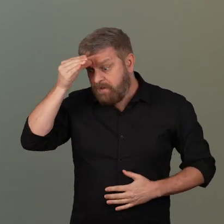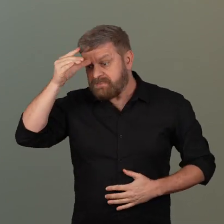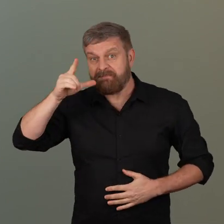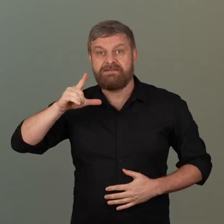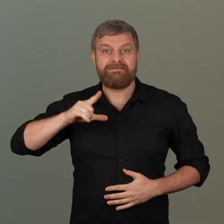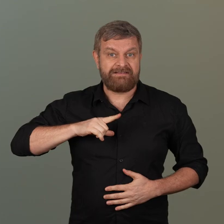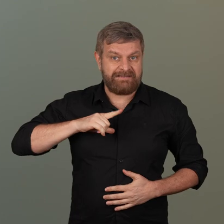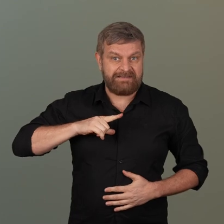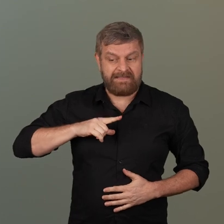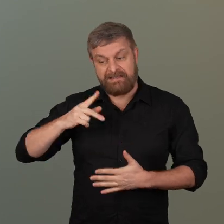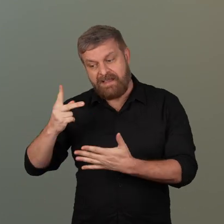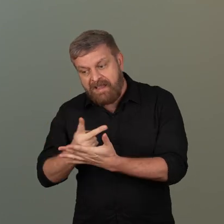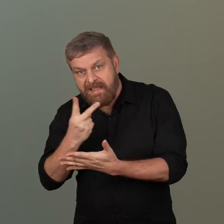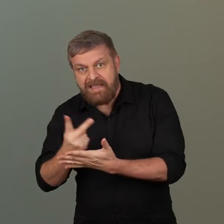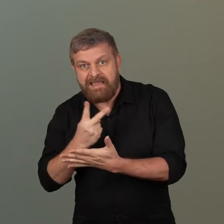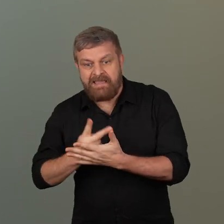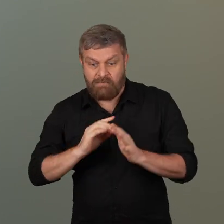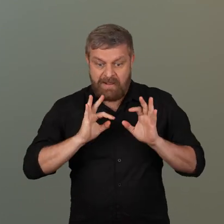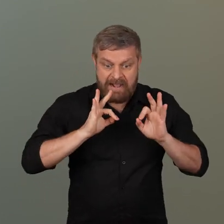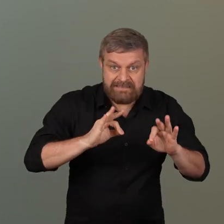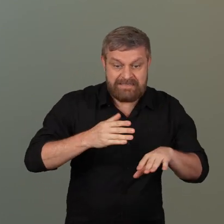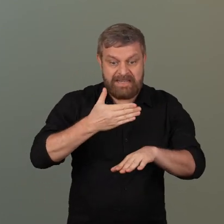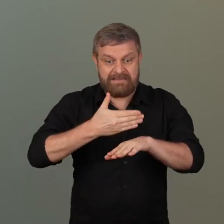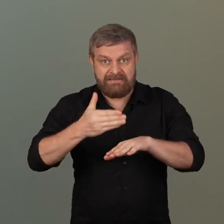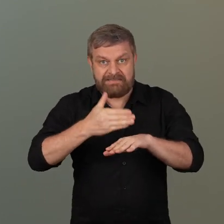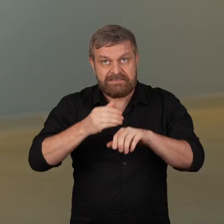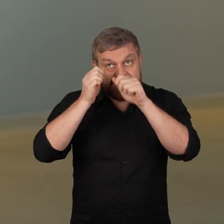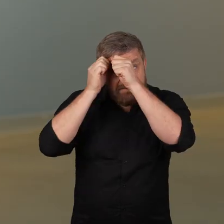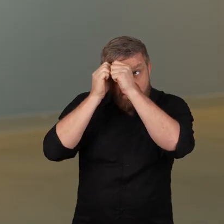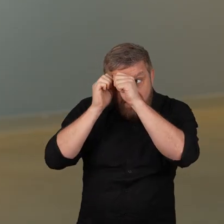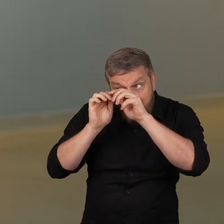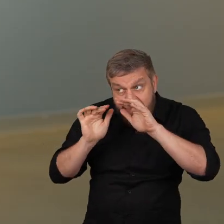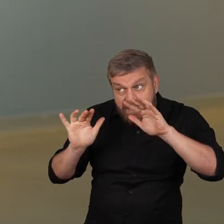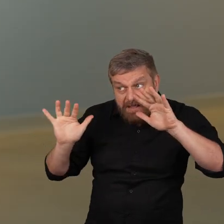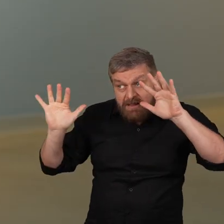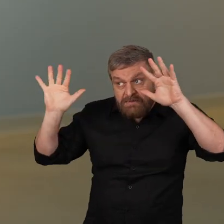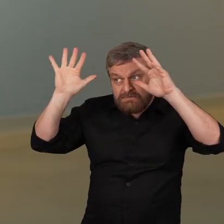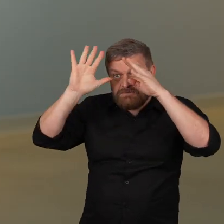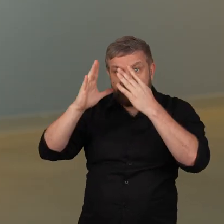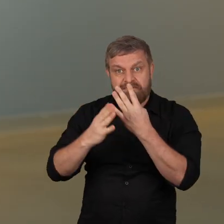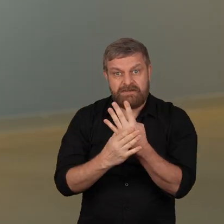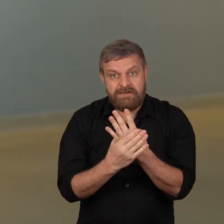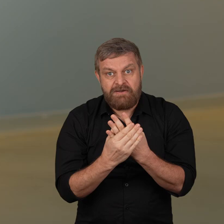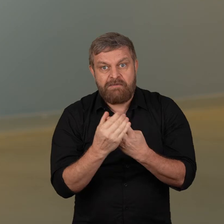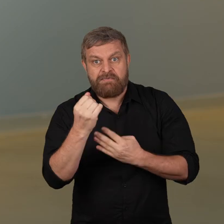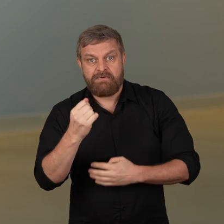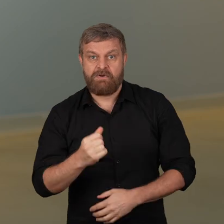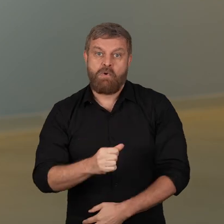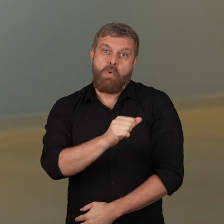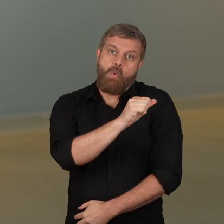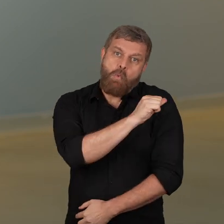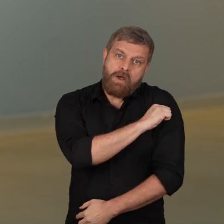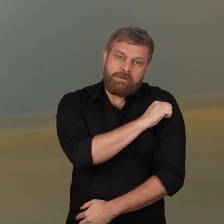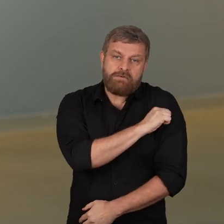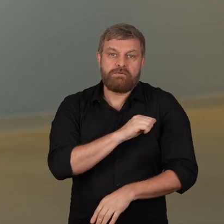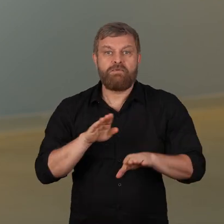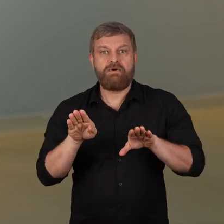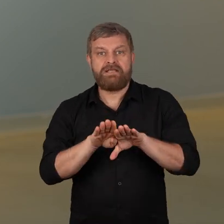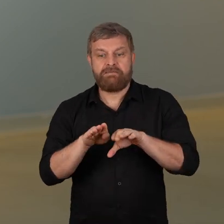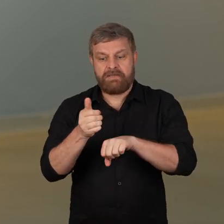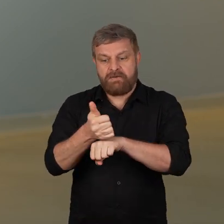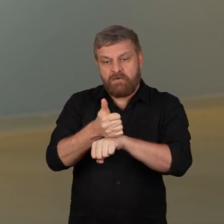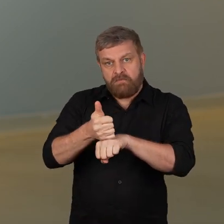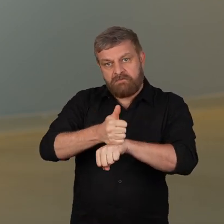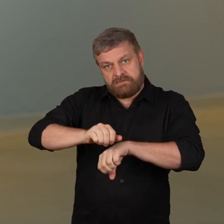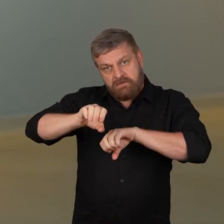erros, acertos, ensaios, ilusões, e que o aluno, assim como o